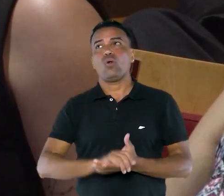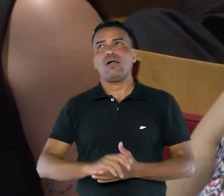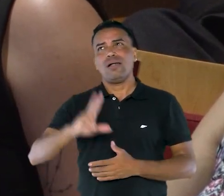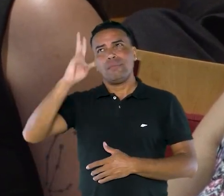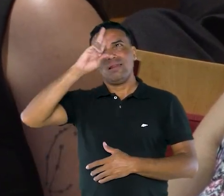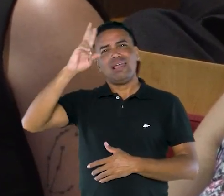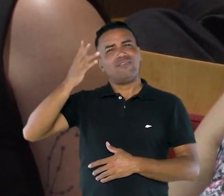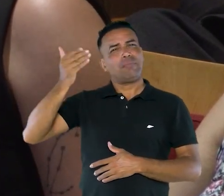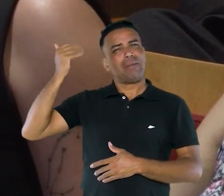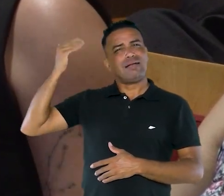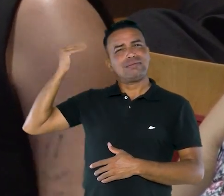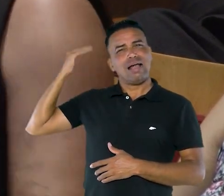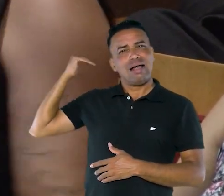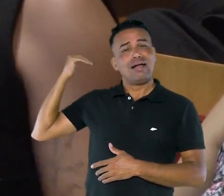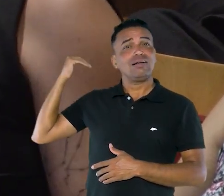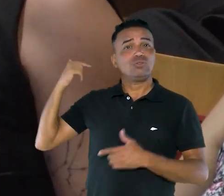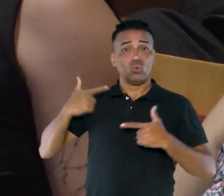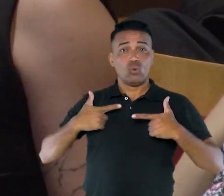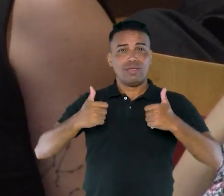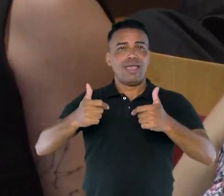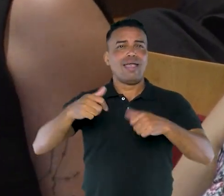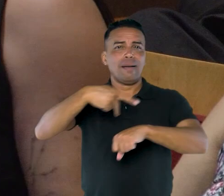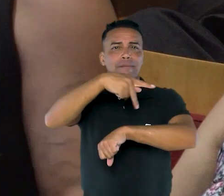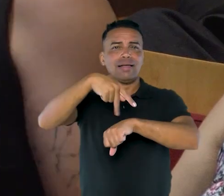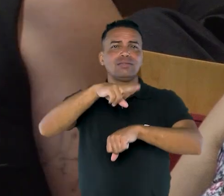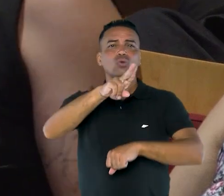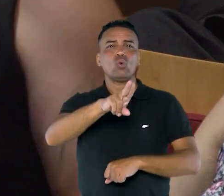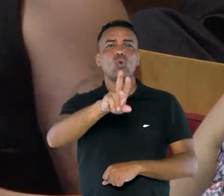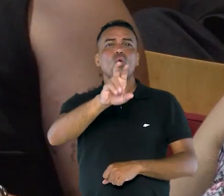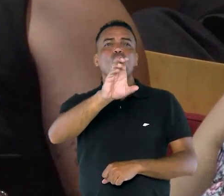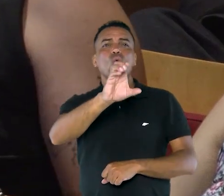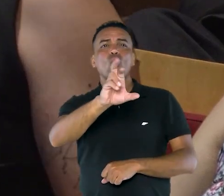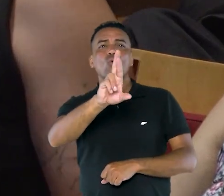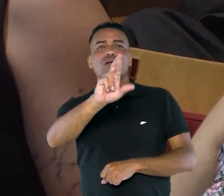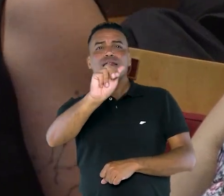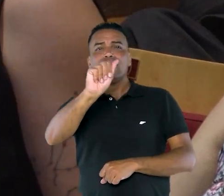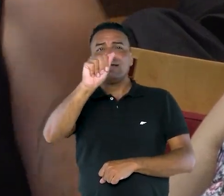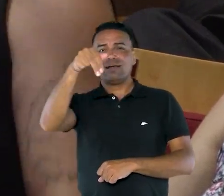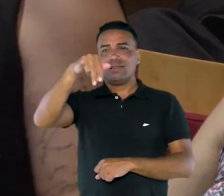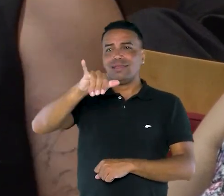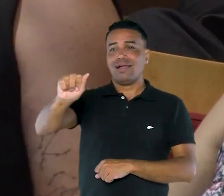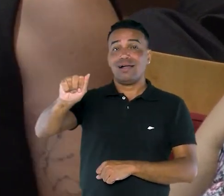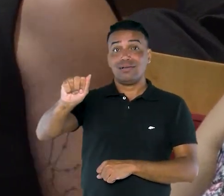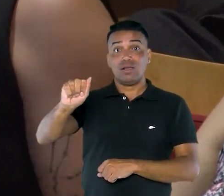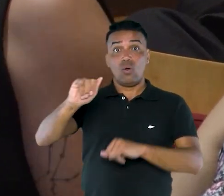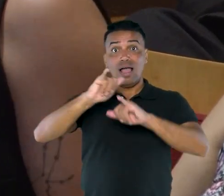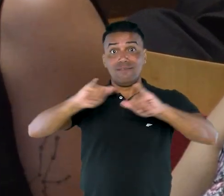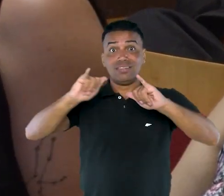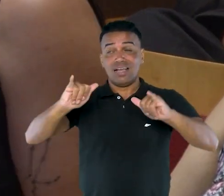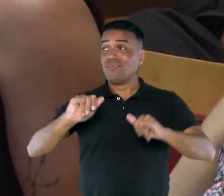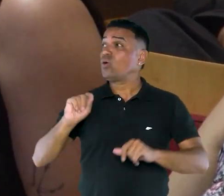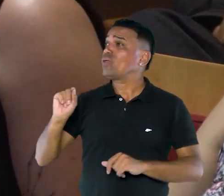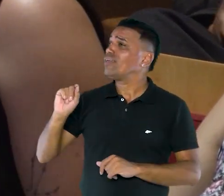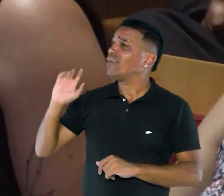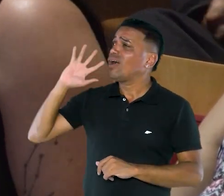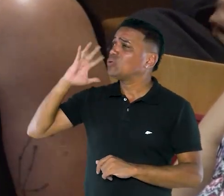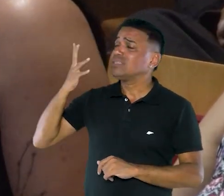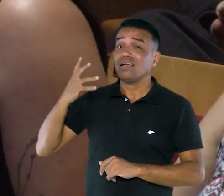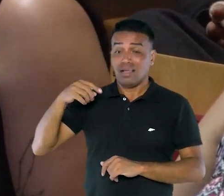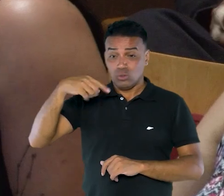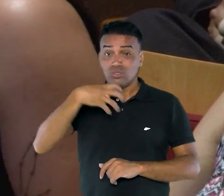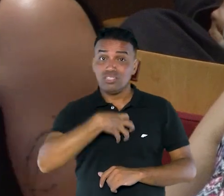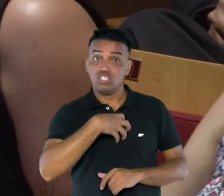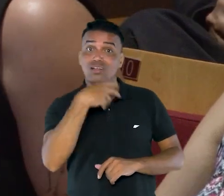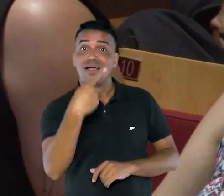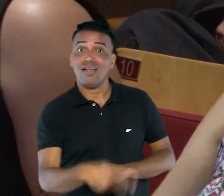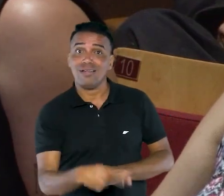estava morando fora um tempo e estourou a guerra na Ucrânia. E aí a gente recebia alerta da Defesa Civil e ficava assim. Eu falei, gente, o que é isso? Eu estou sentindo a